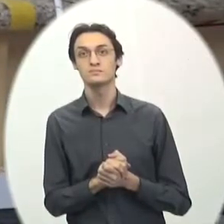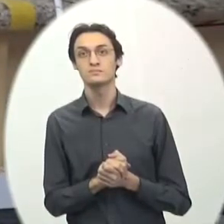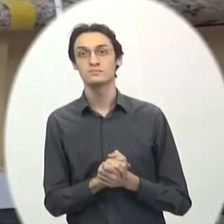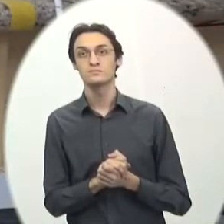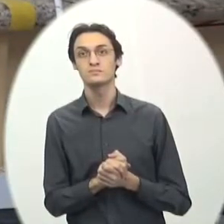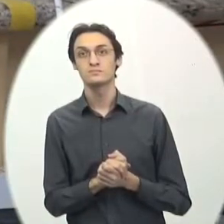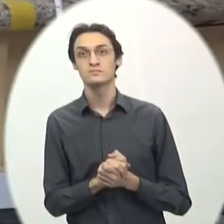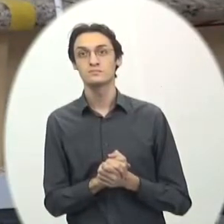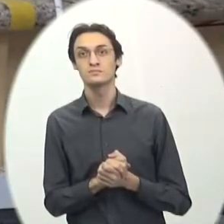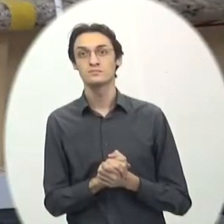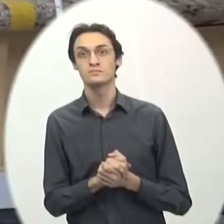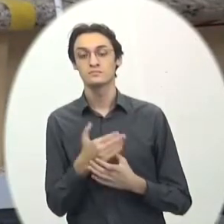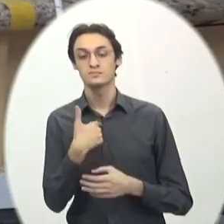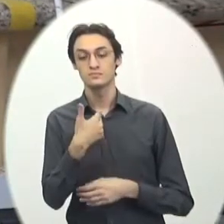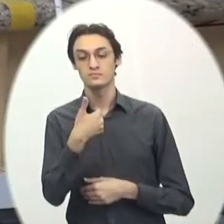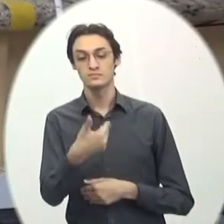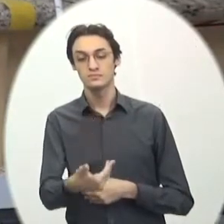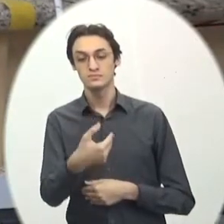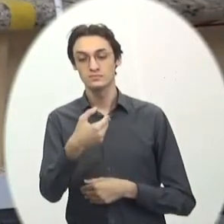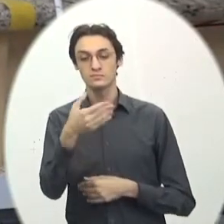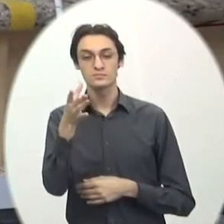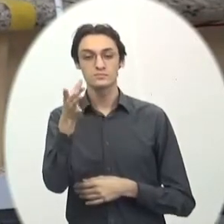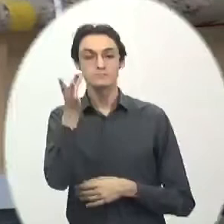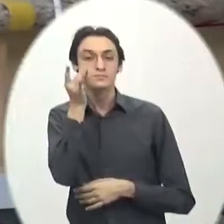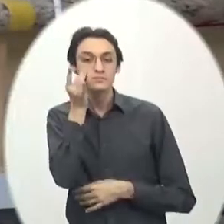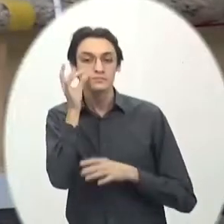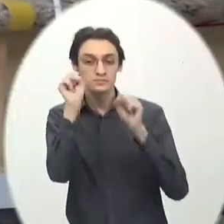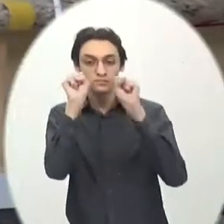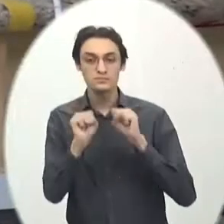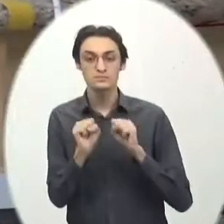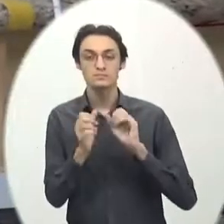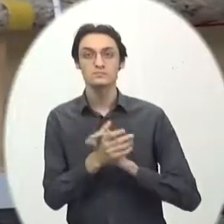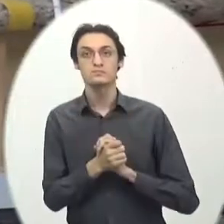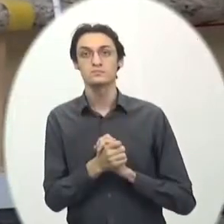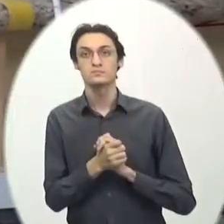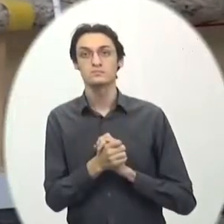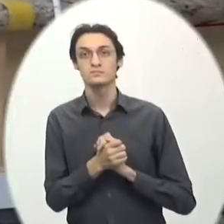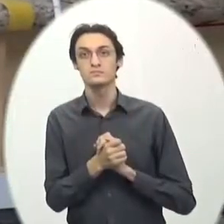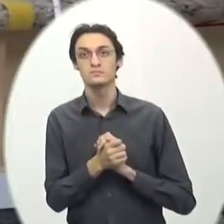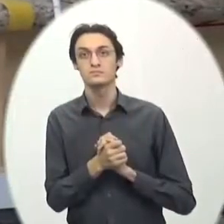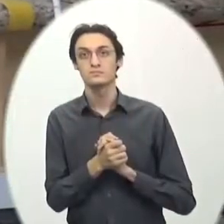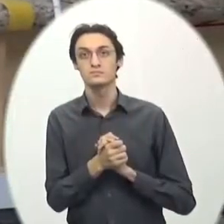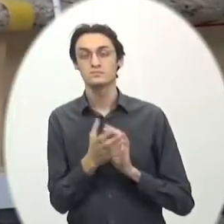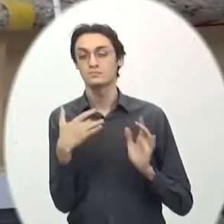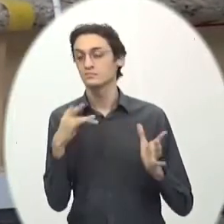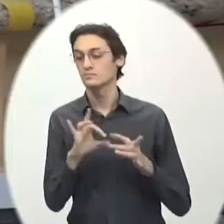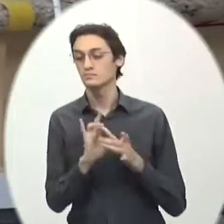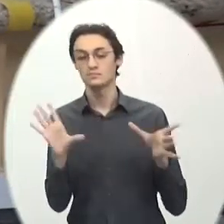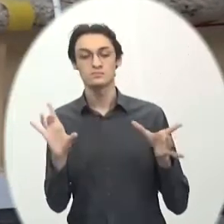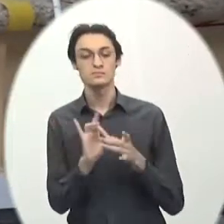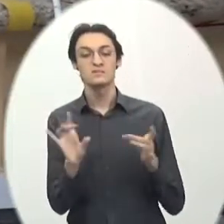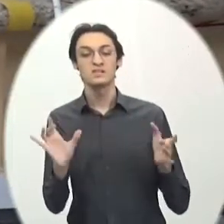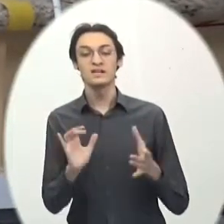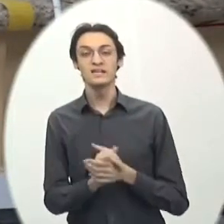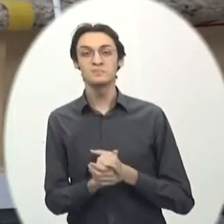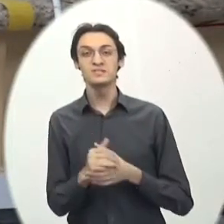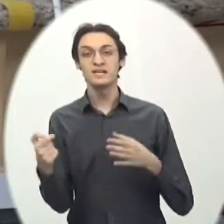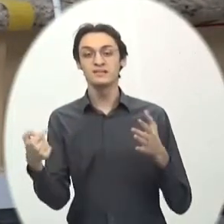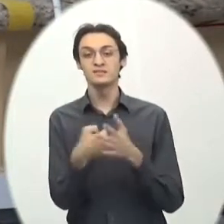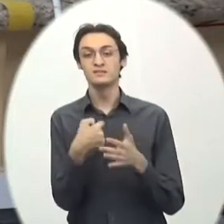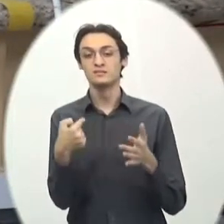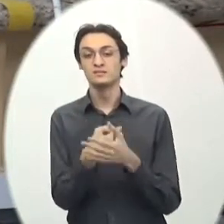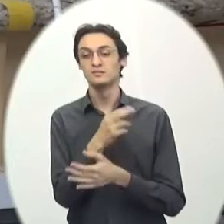chamado como testemunha, né? Eu acho que é esse o objeto da discussão. Eu estou disponível para responder se vocês tiverem